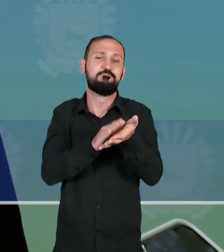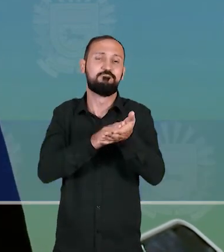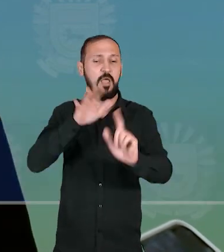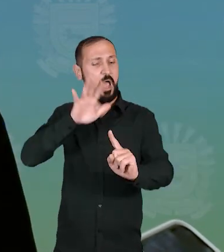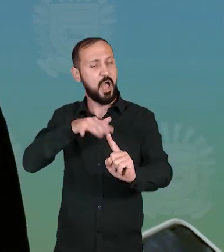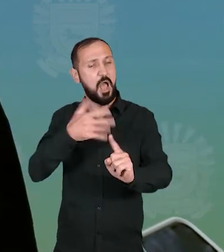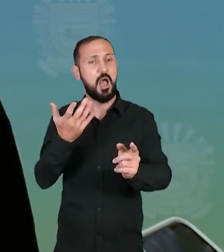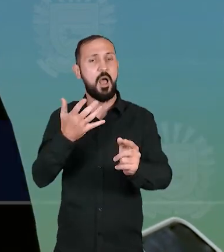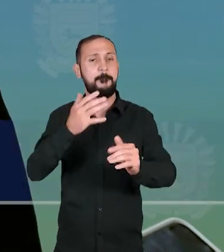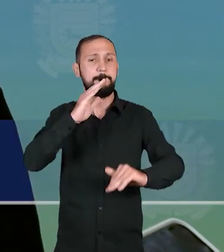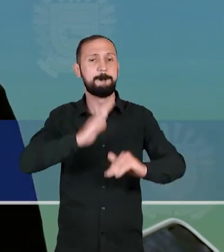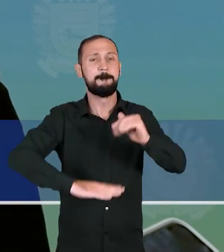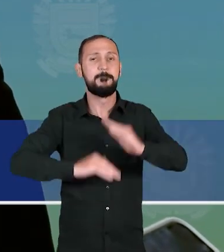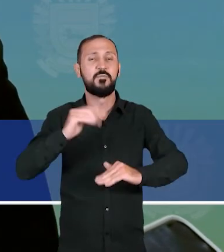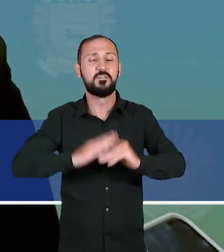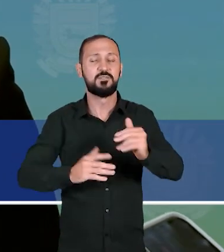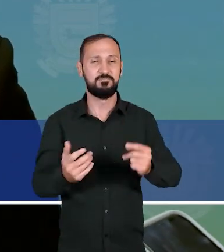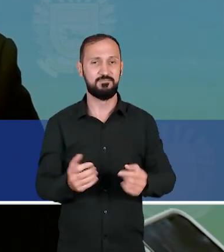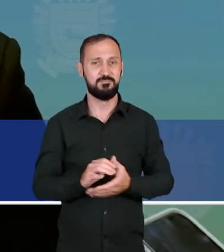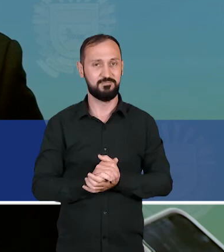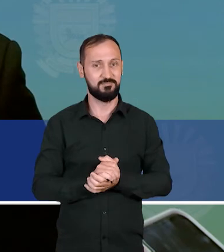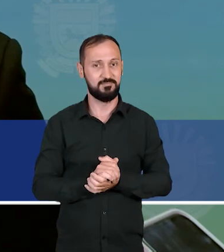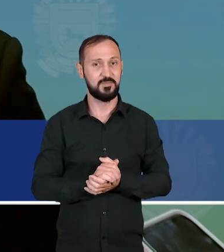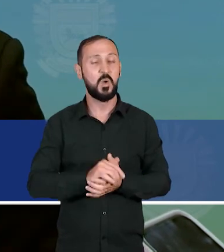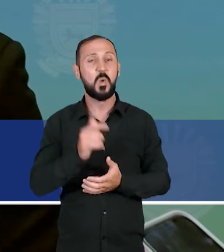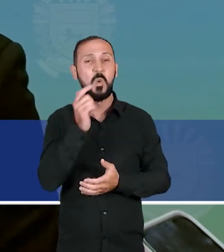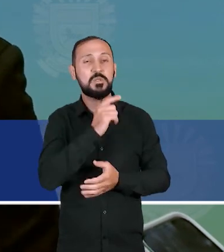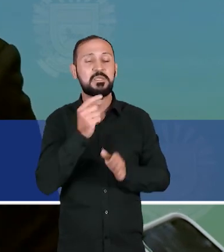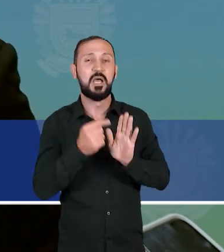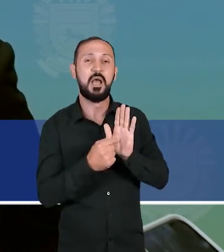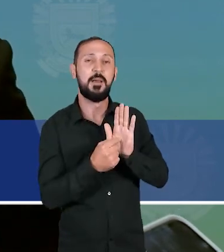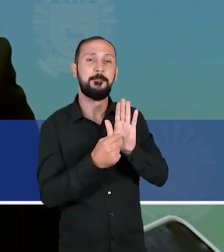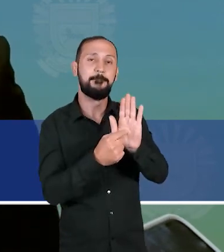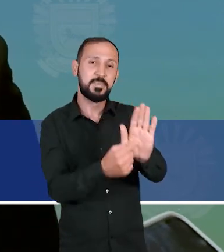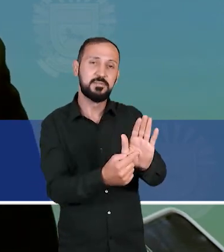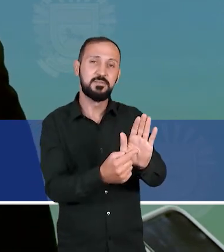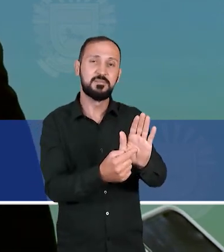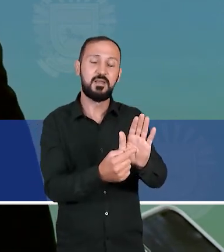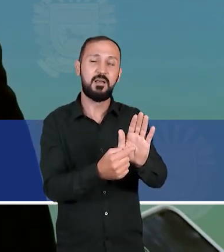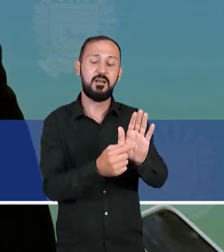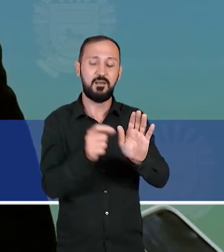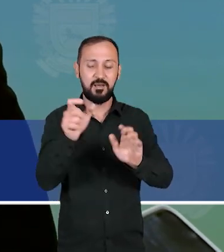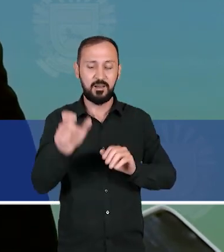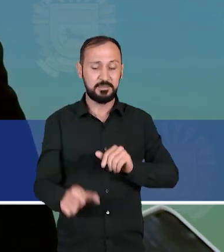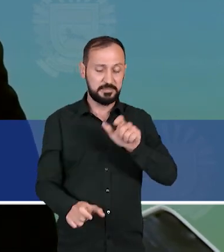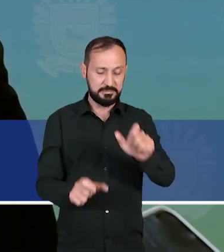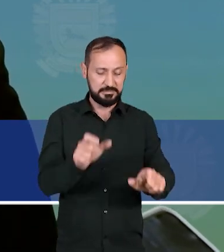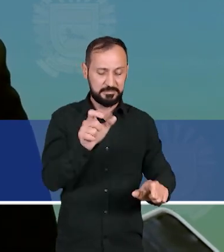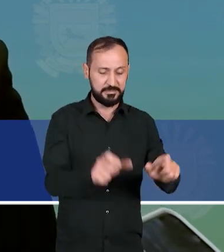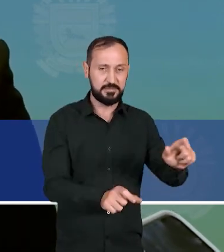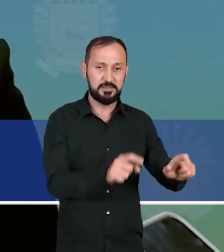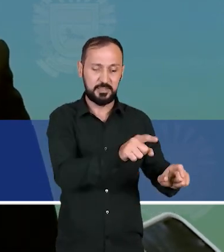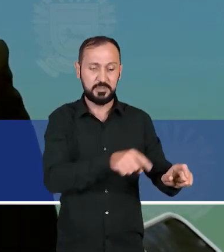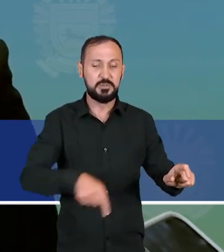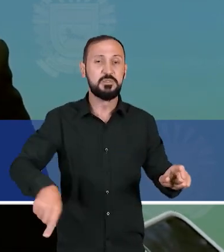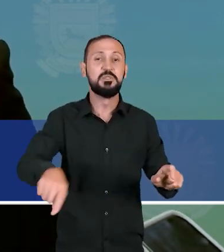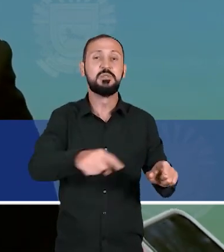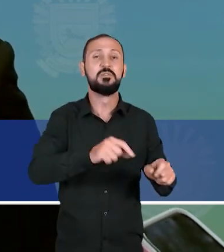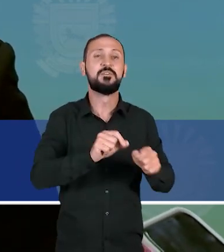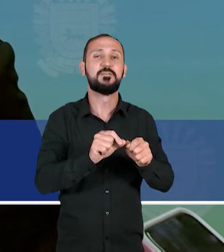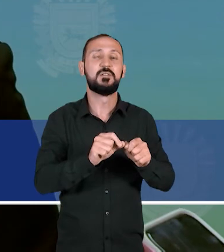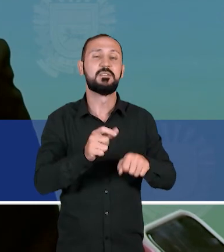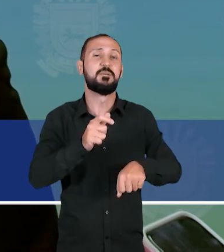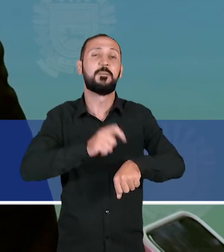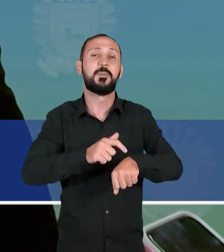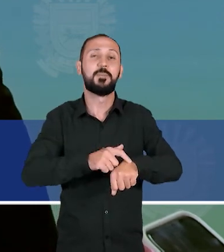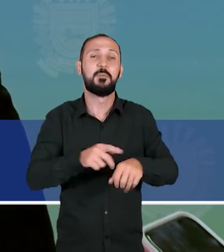homenagear profissionais, de poder apresentar aquelas pessoas que fizeram